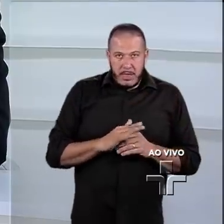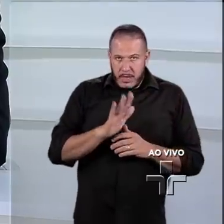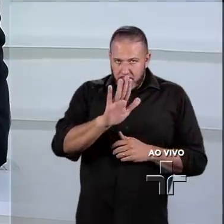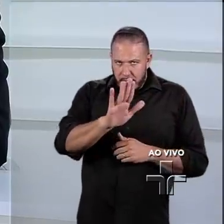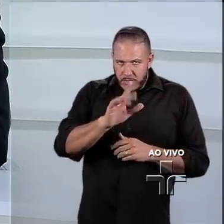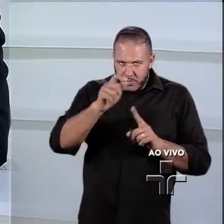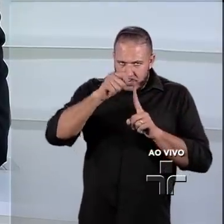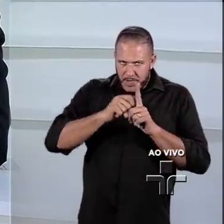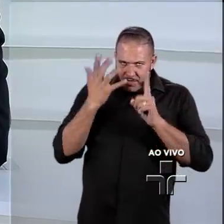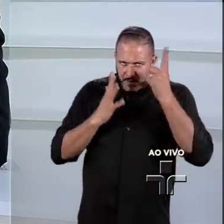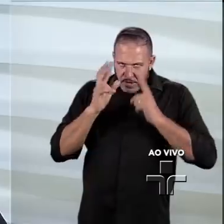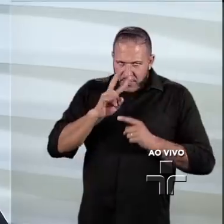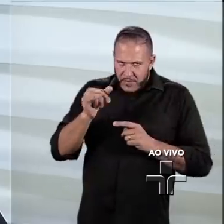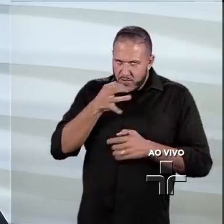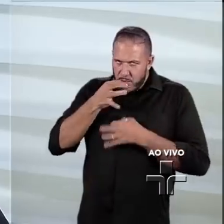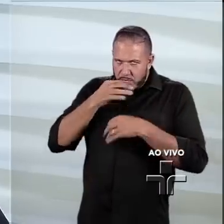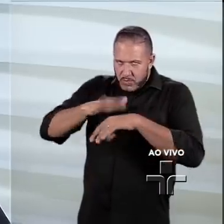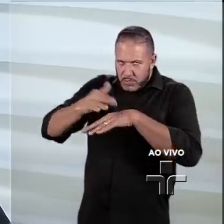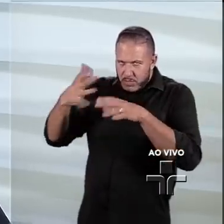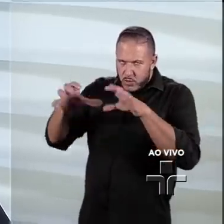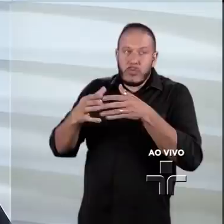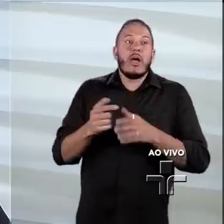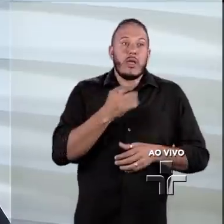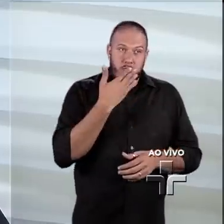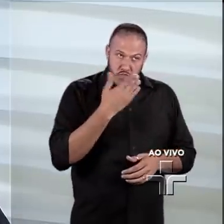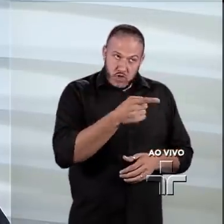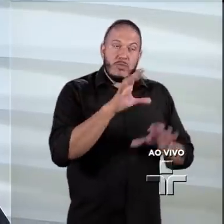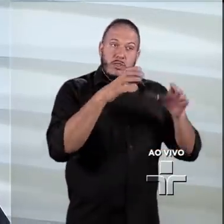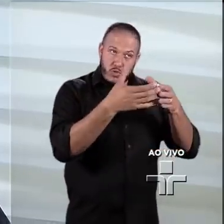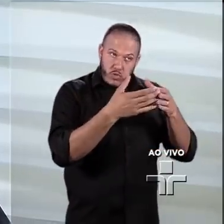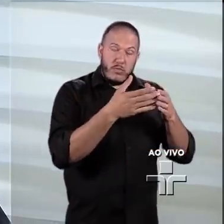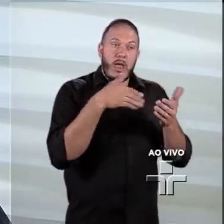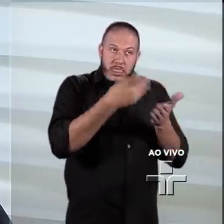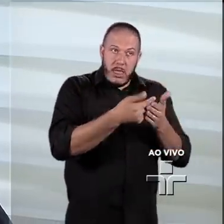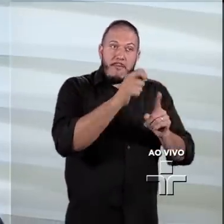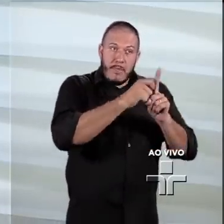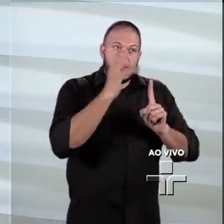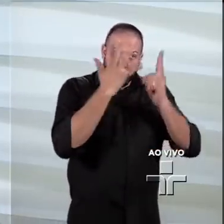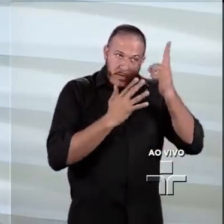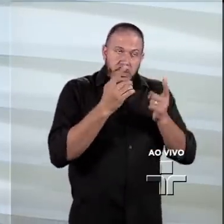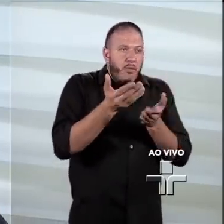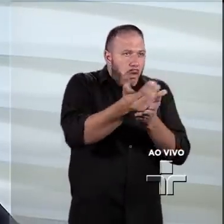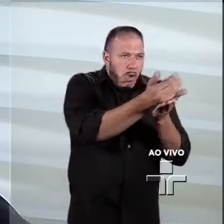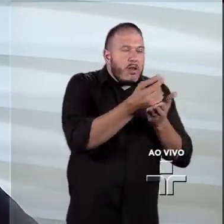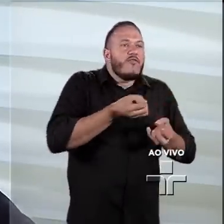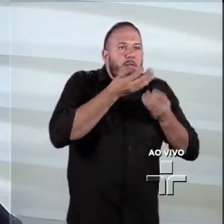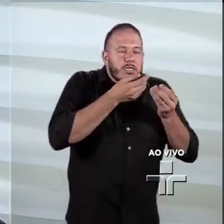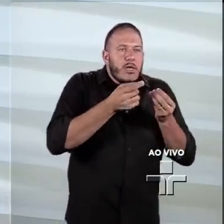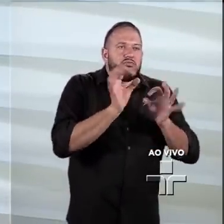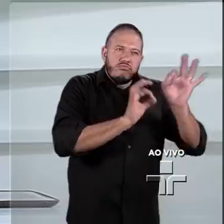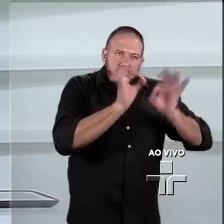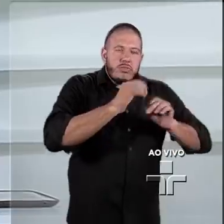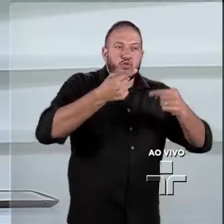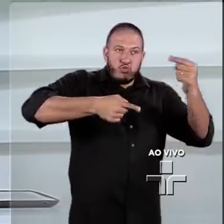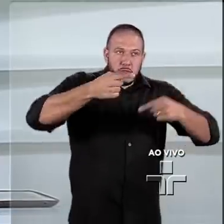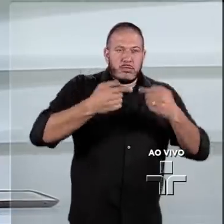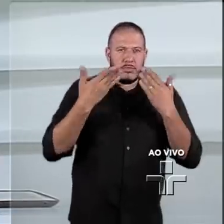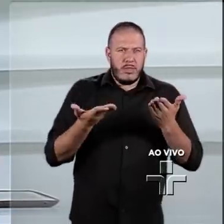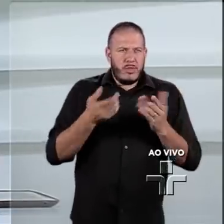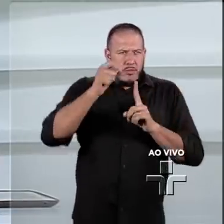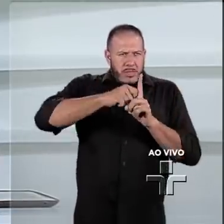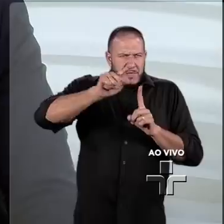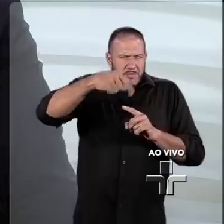uma posição desse grupo? Eu pedi para, em fevereiro, eles levantarem todos os dados, até para a gente possa fazer essa discussão de forma pública. Isso é mês que vem já,